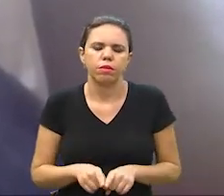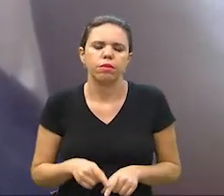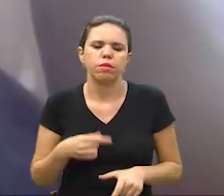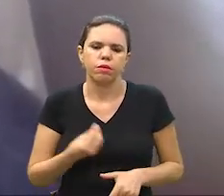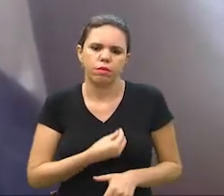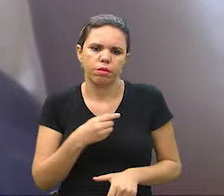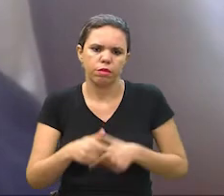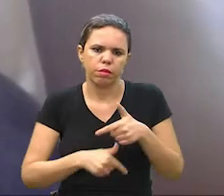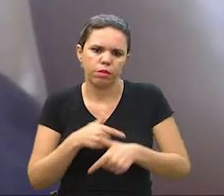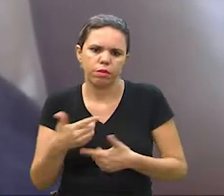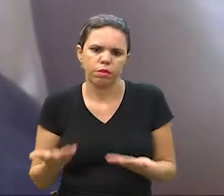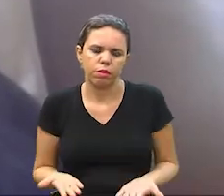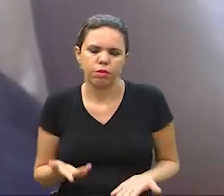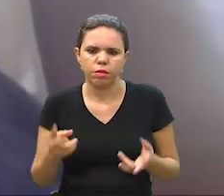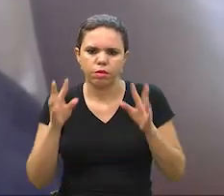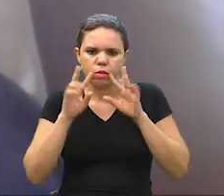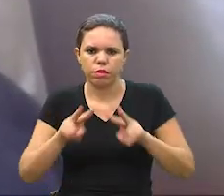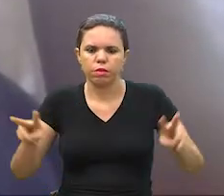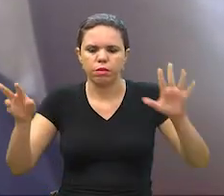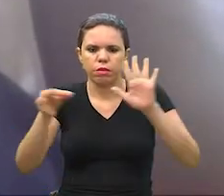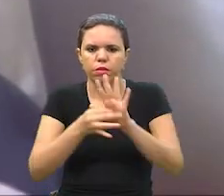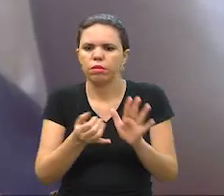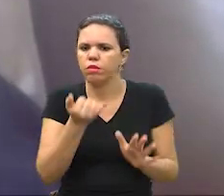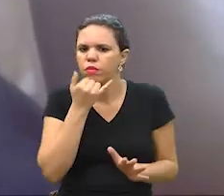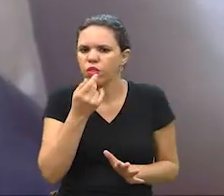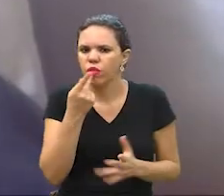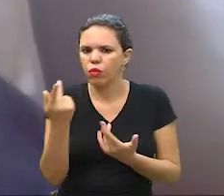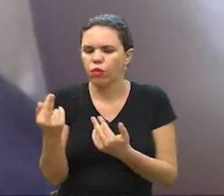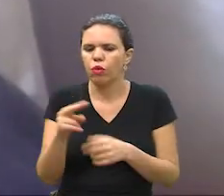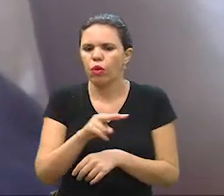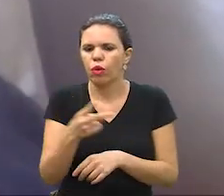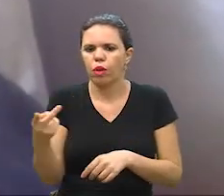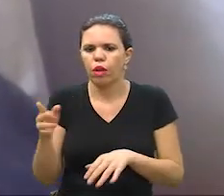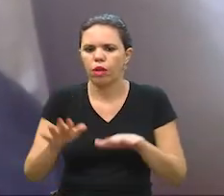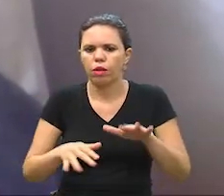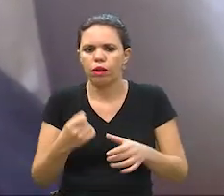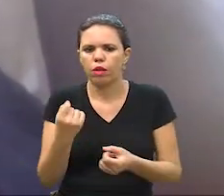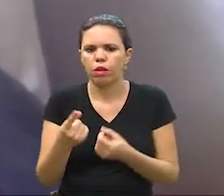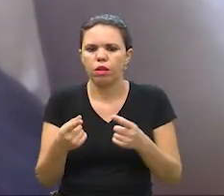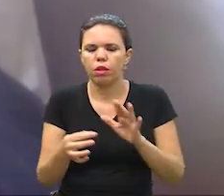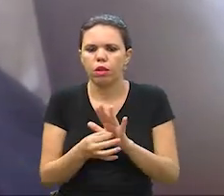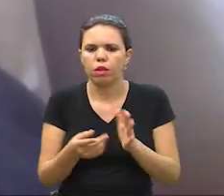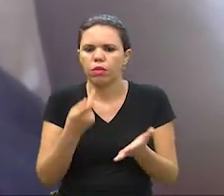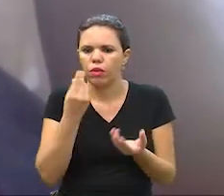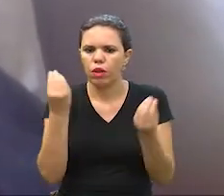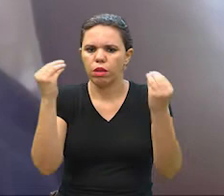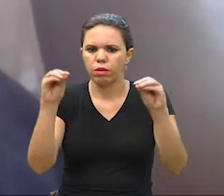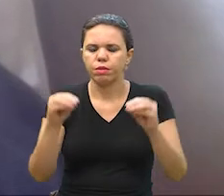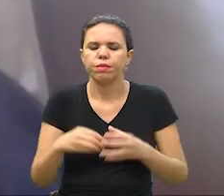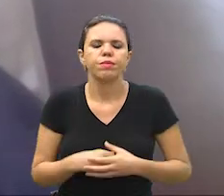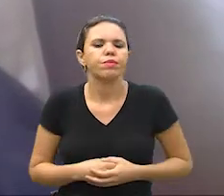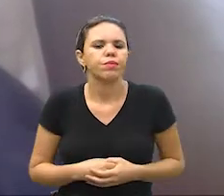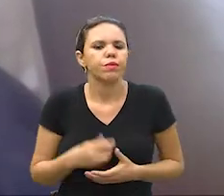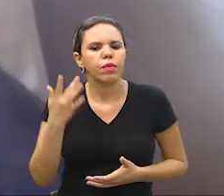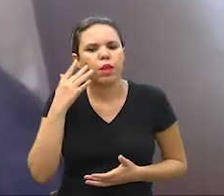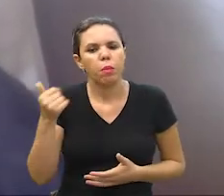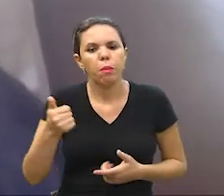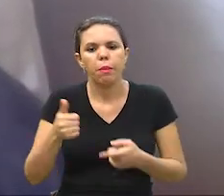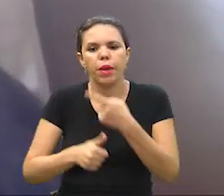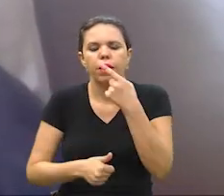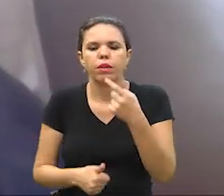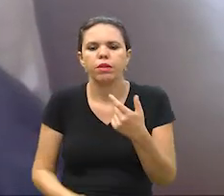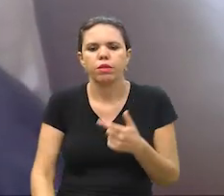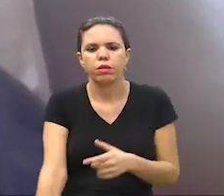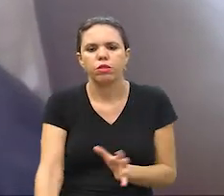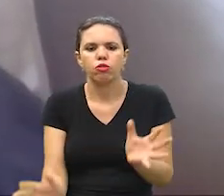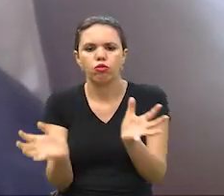atuar. A minha visão, me desculpe, que eu acho que talvez contraponha um pouco algumas coisas que foram colocadas, mas eu acho que, em primeiro lugar,